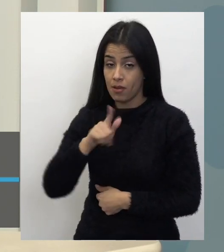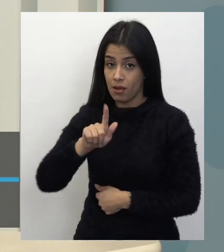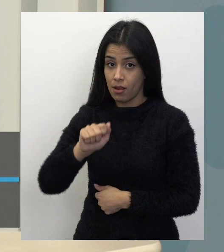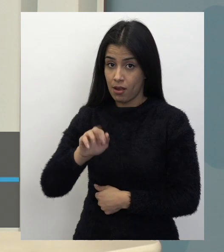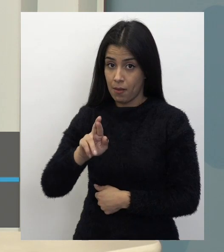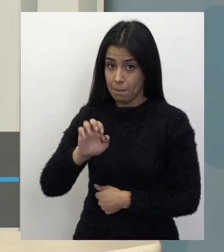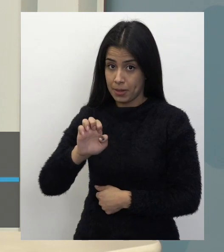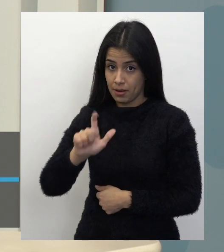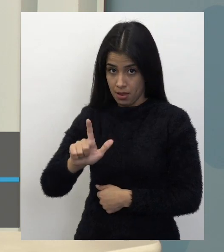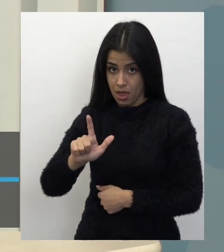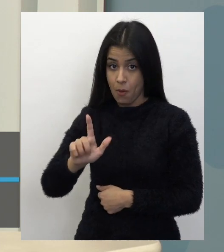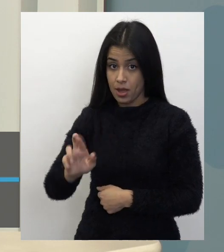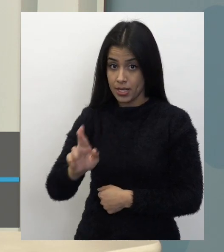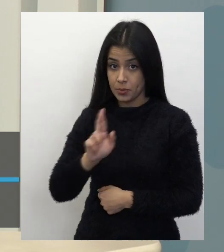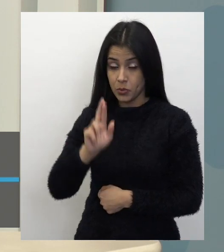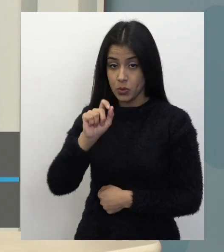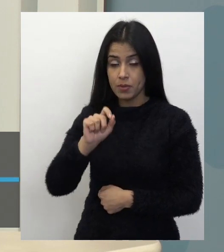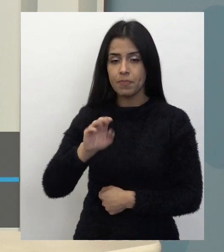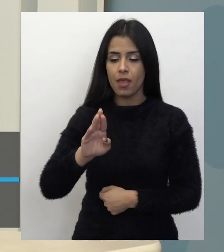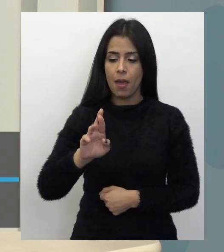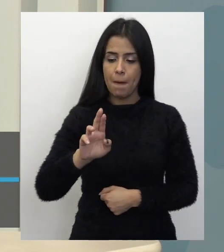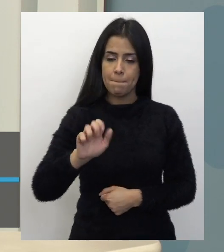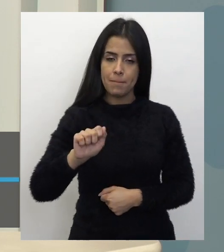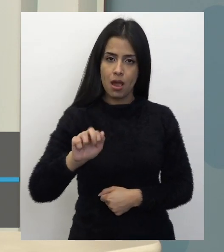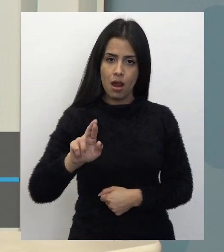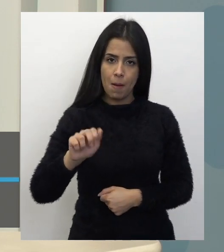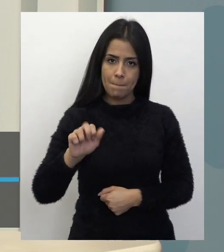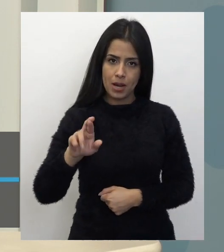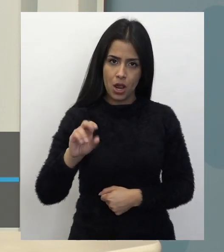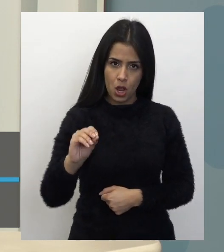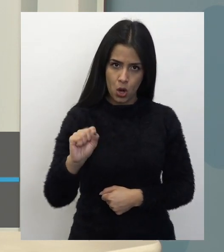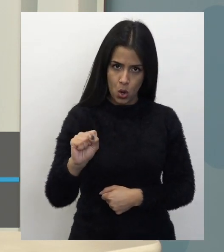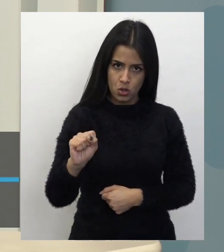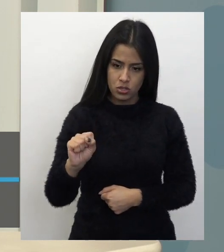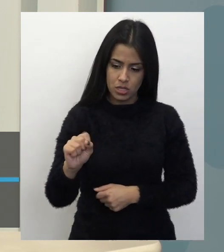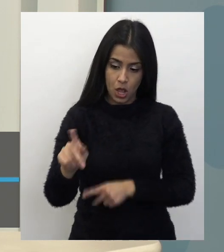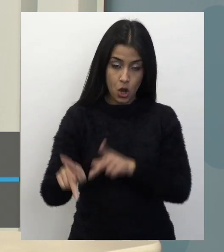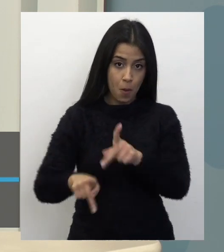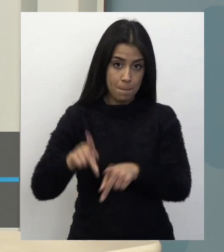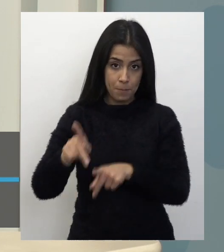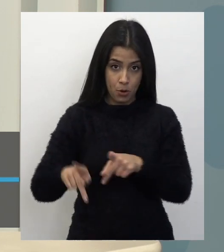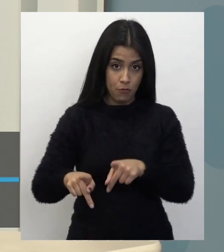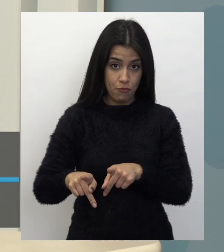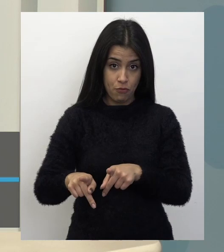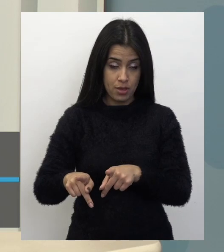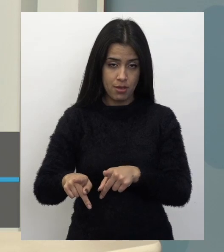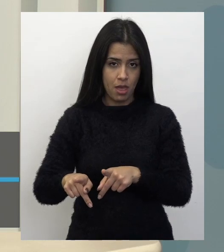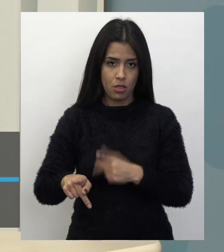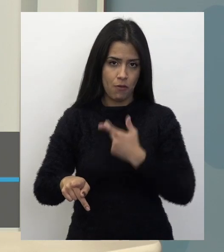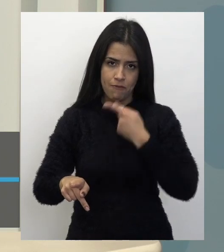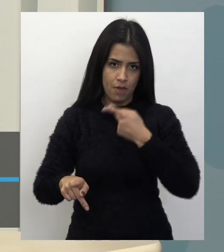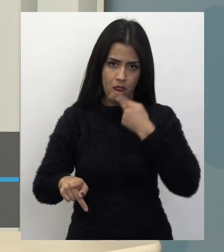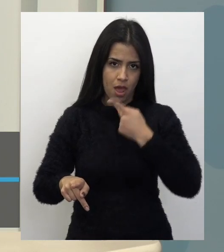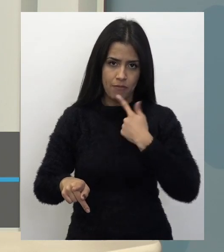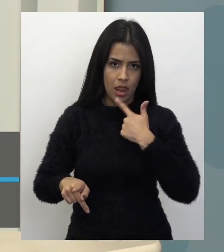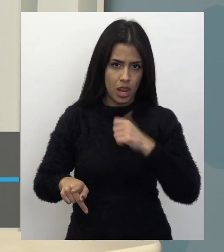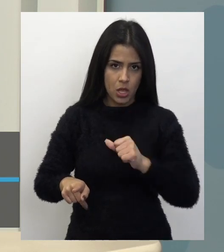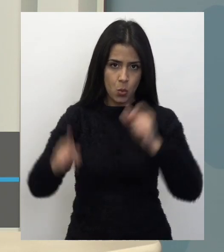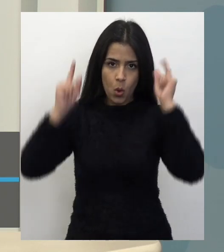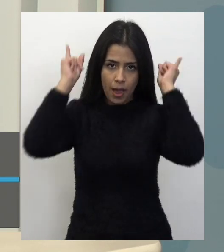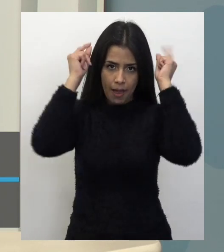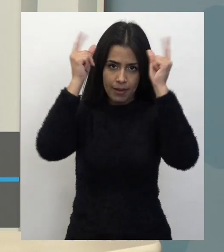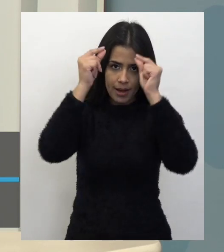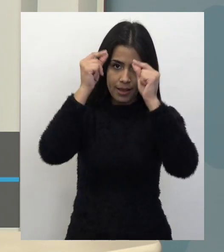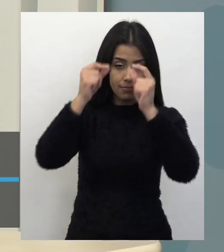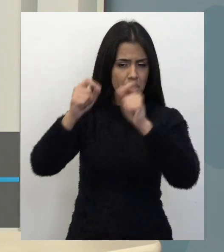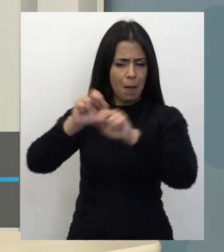responde que bárbaros são aqueles que não falavam a língua grega. No geral, os alunos estão respondendo isso em relação à